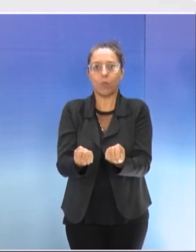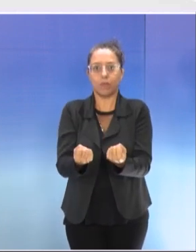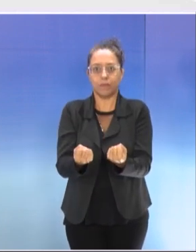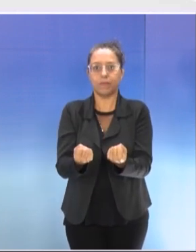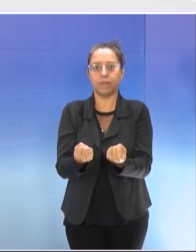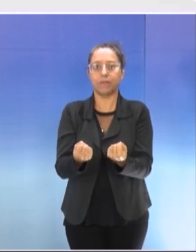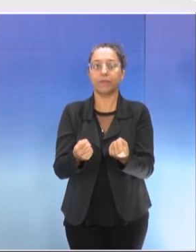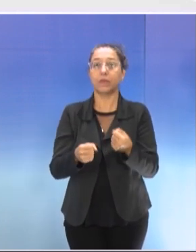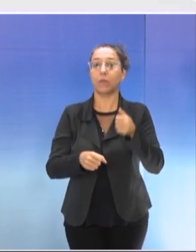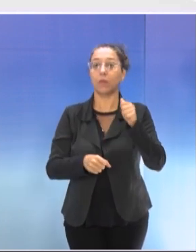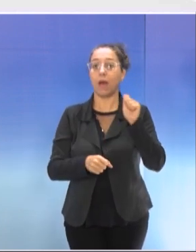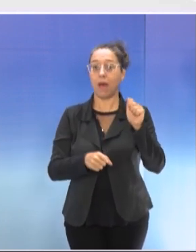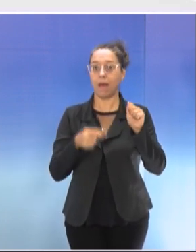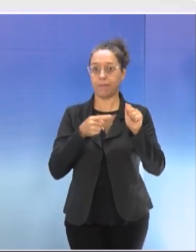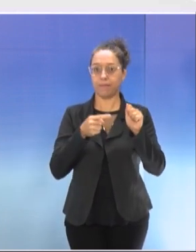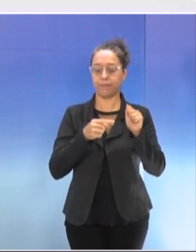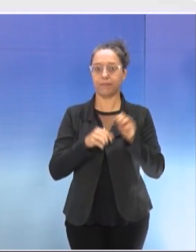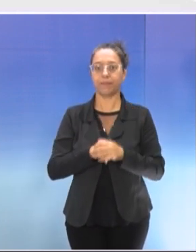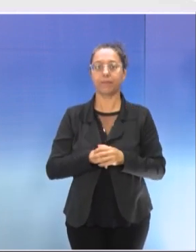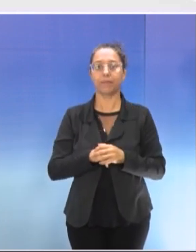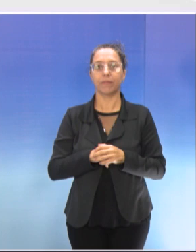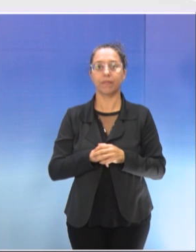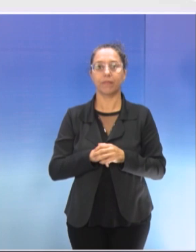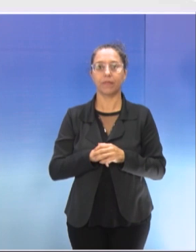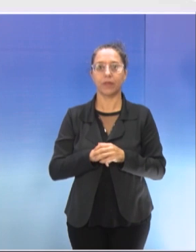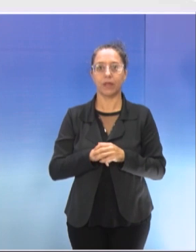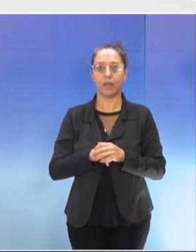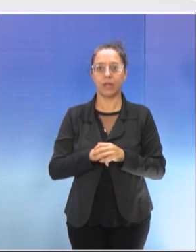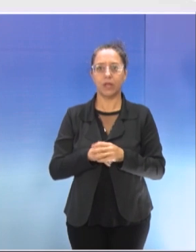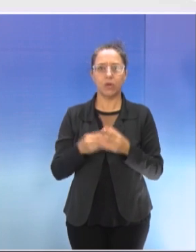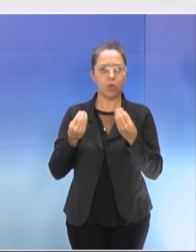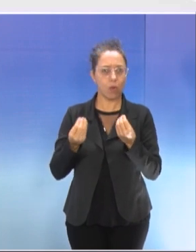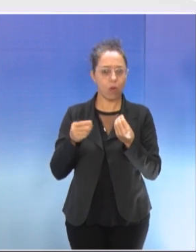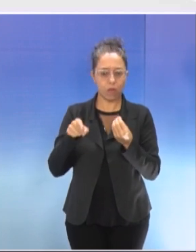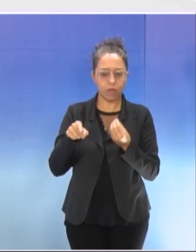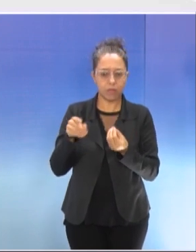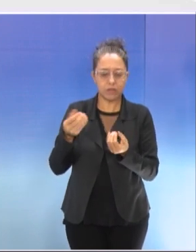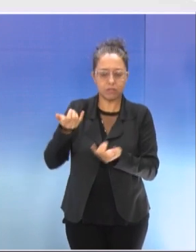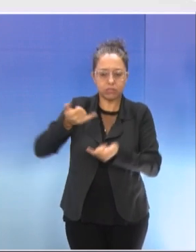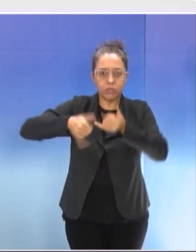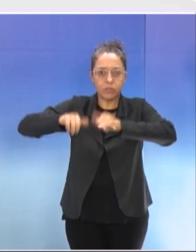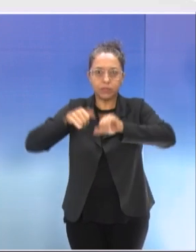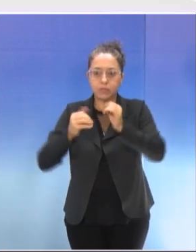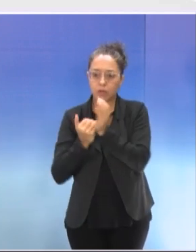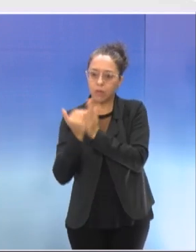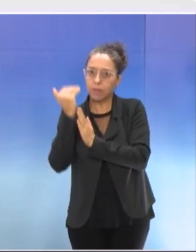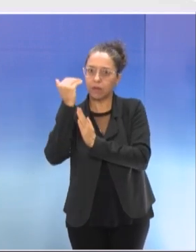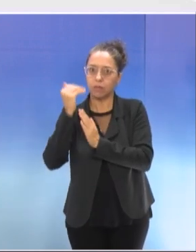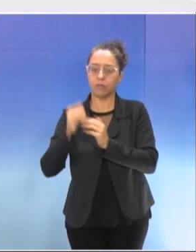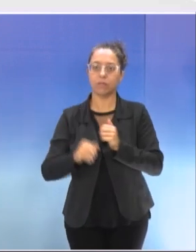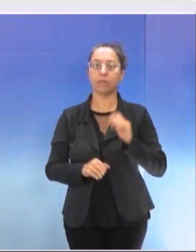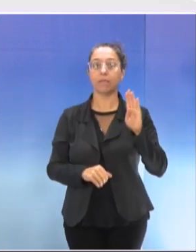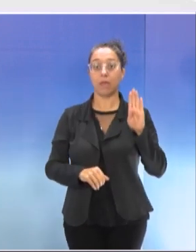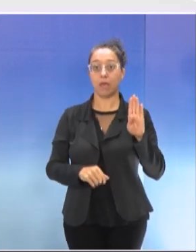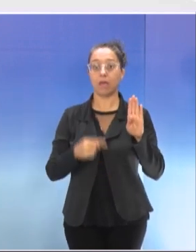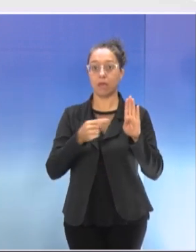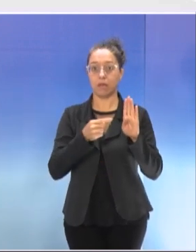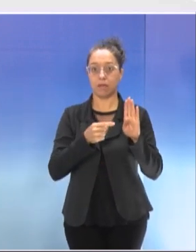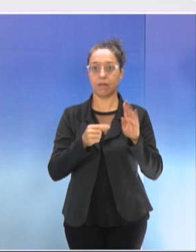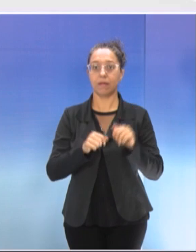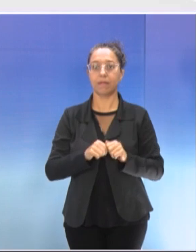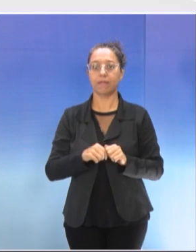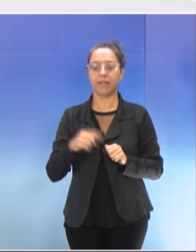a água através de quê? Ou por? Letra A, aumento do produto de ebulição